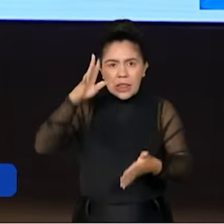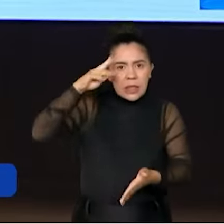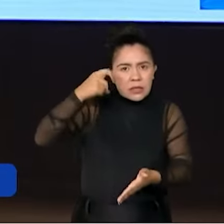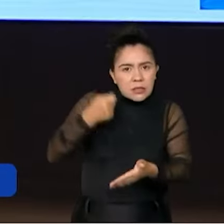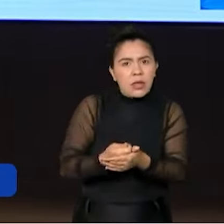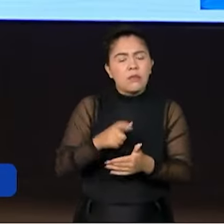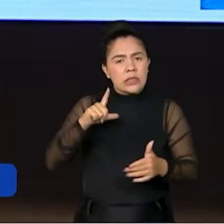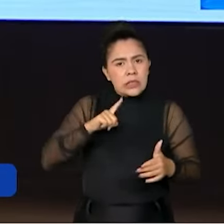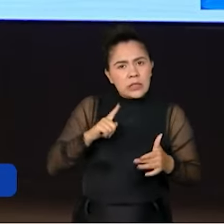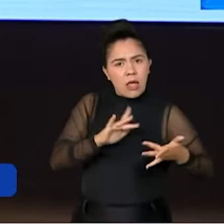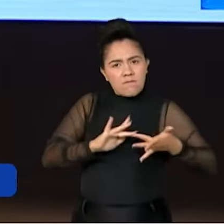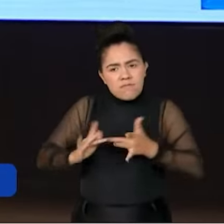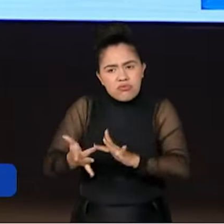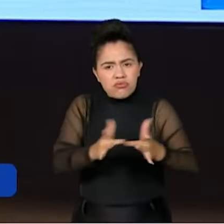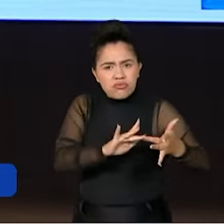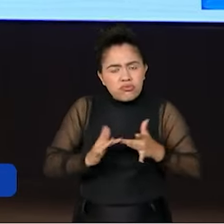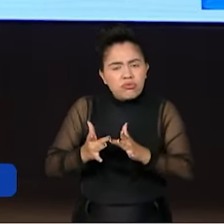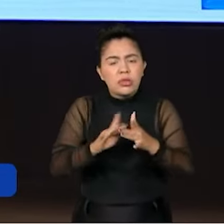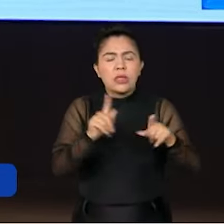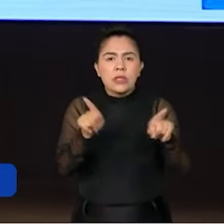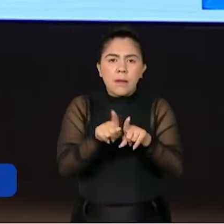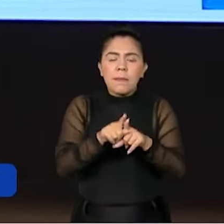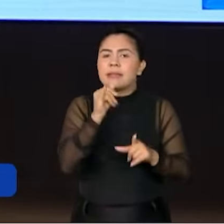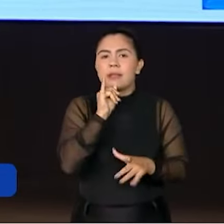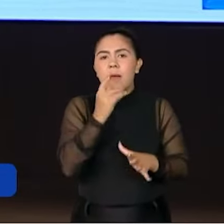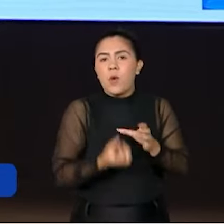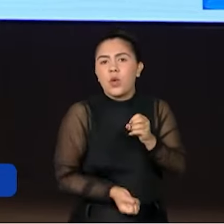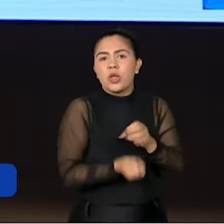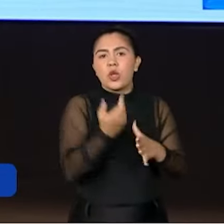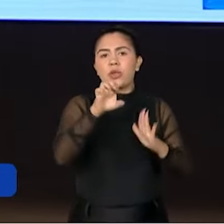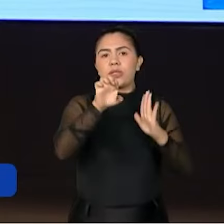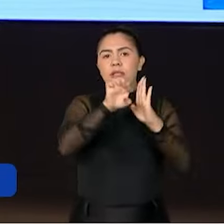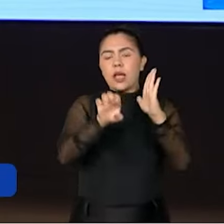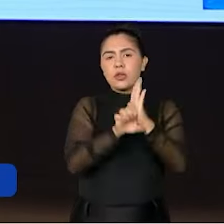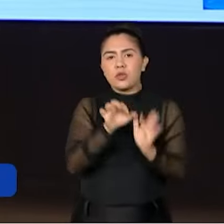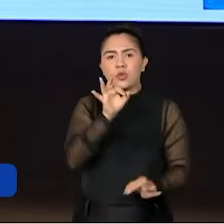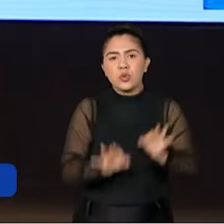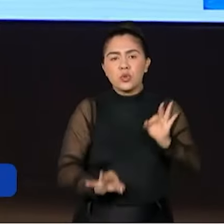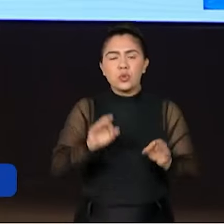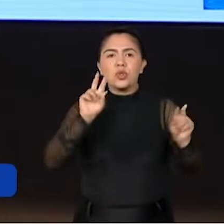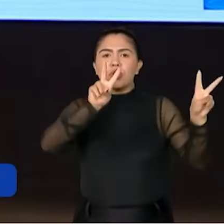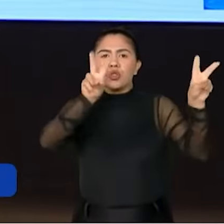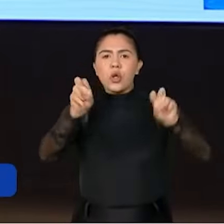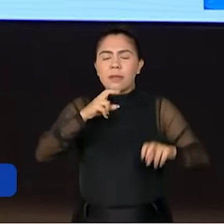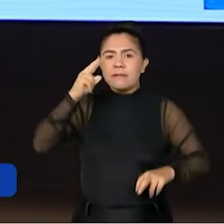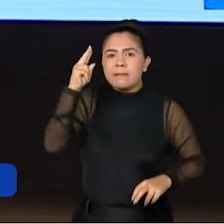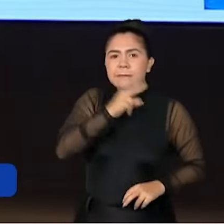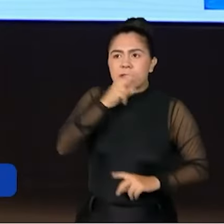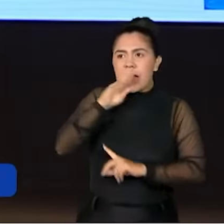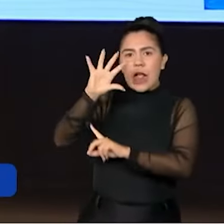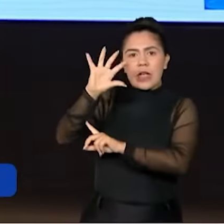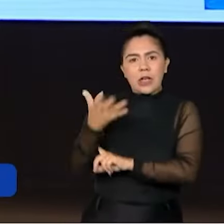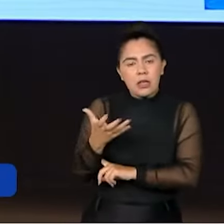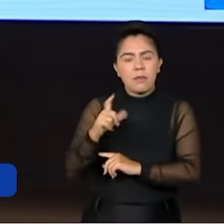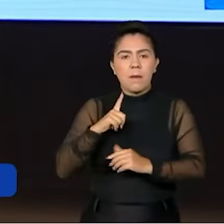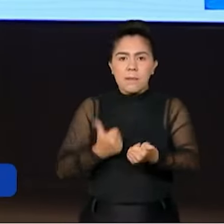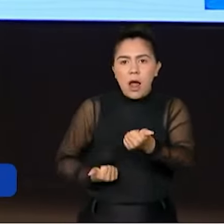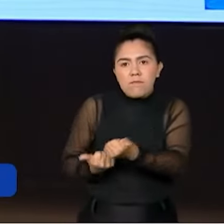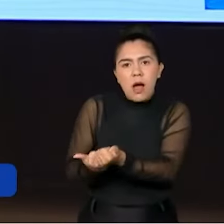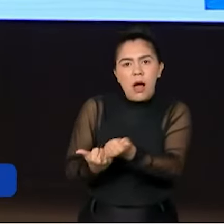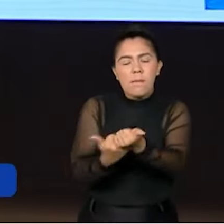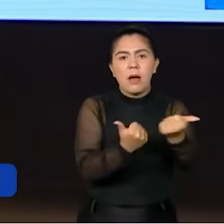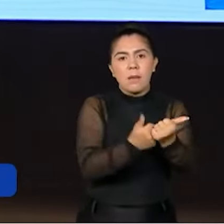pensadas, como é o caso de criar o Estatuto Jurídico da Emergência Climática para dar suporte às ações